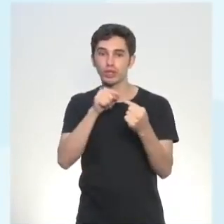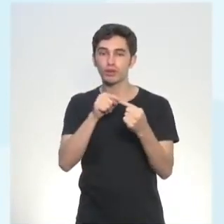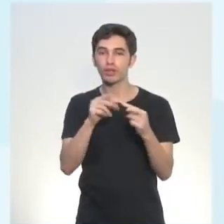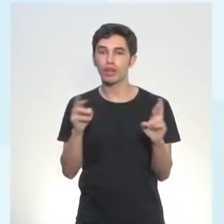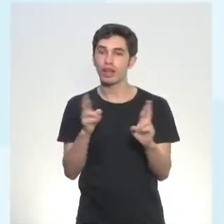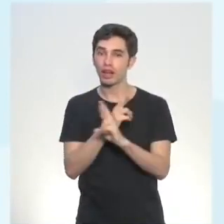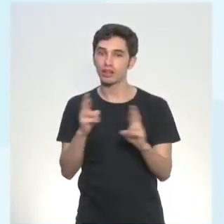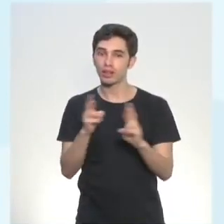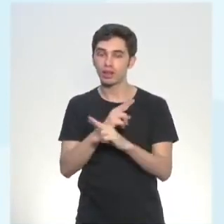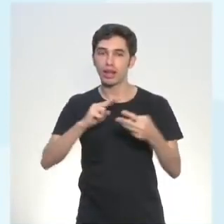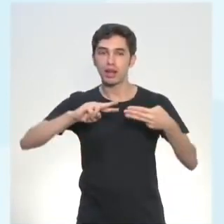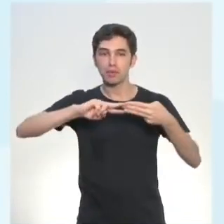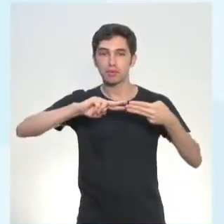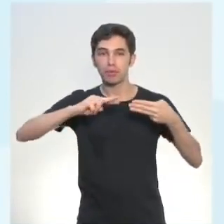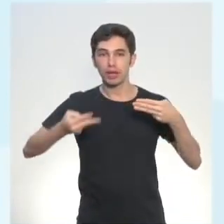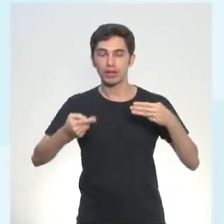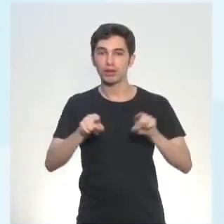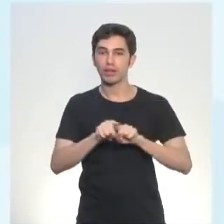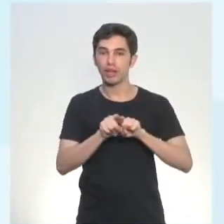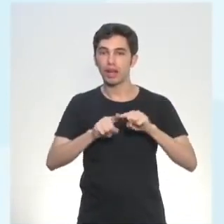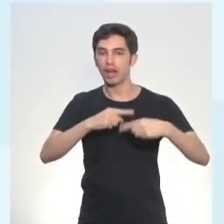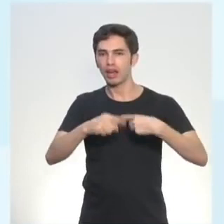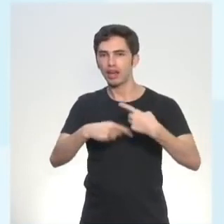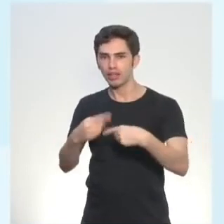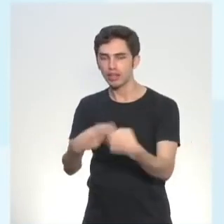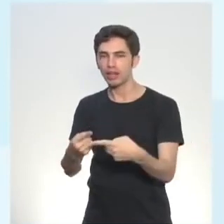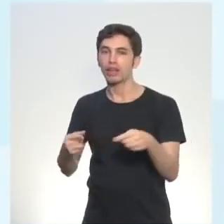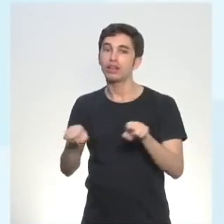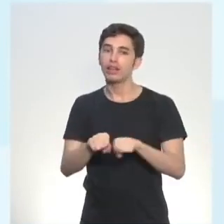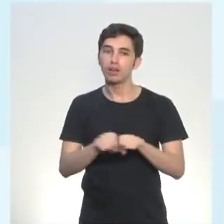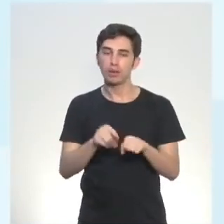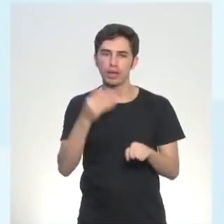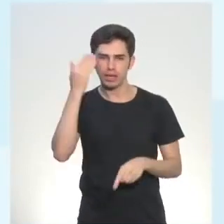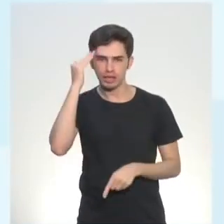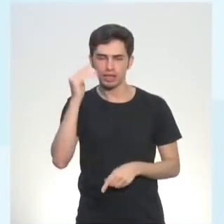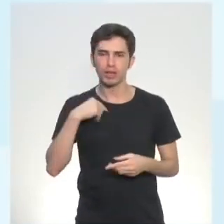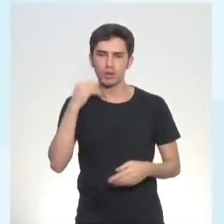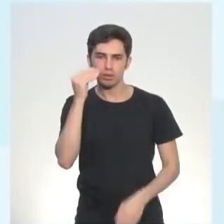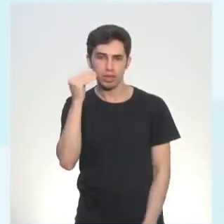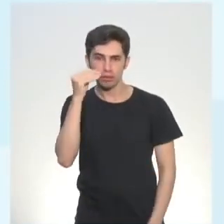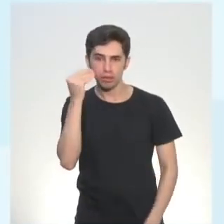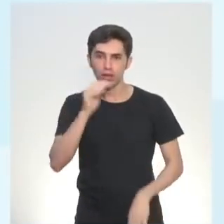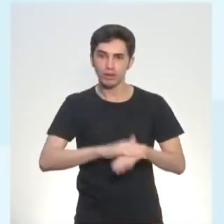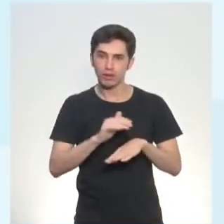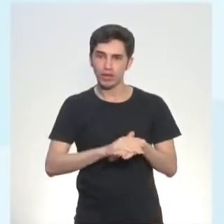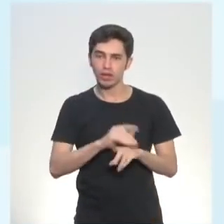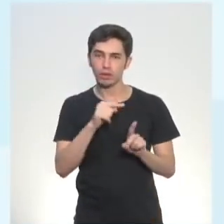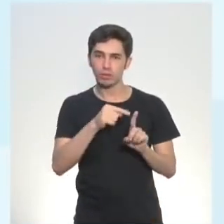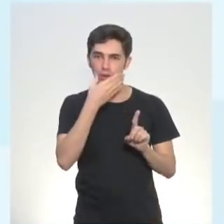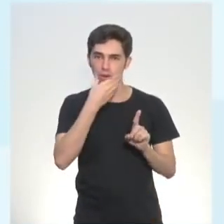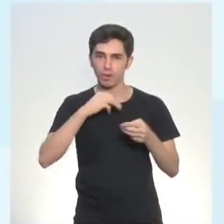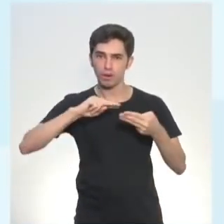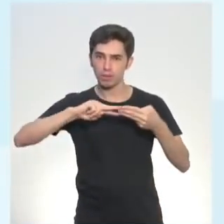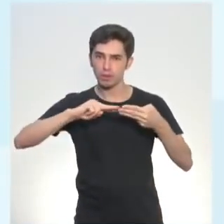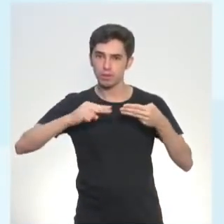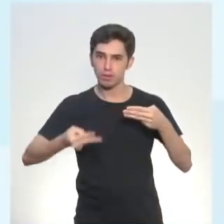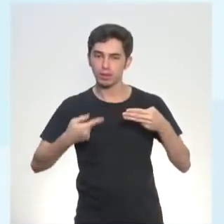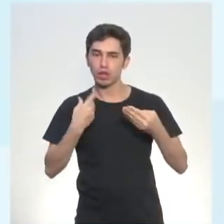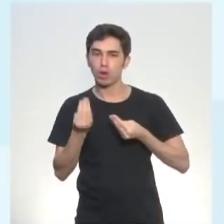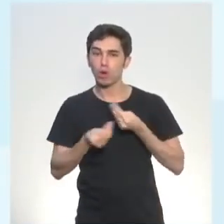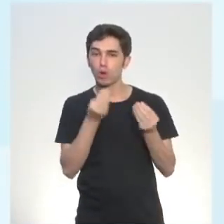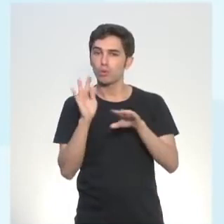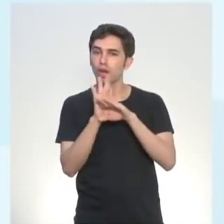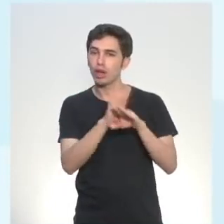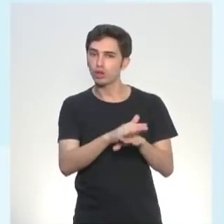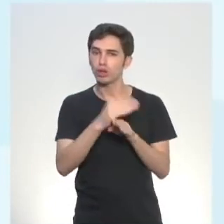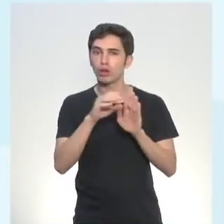relacionar Mendel e a hereditariedade e compreender os experimentos realizados por Mendel e como que estes contribuíram para